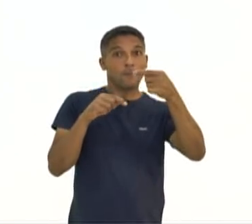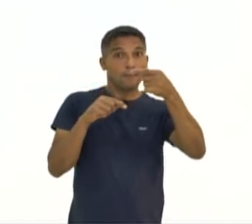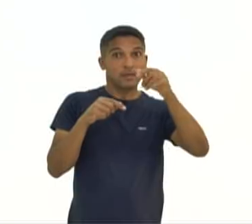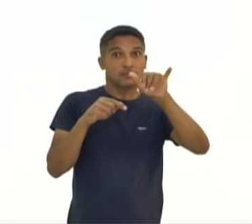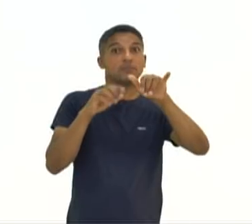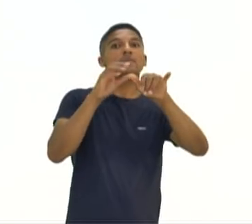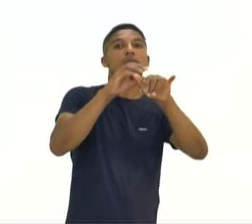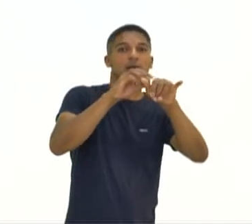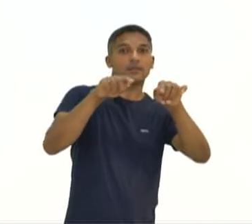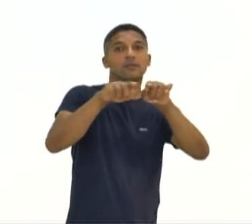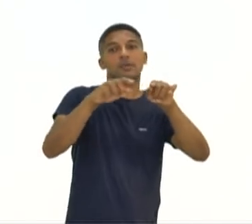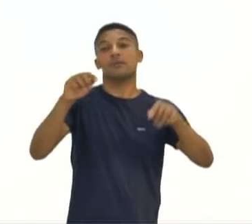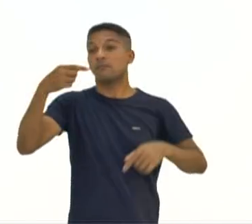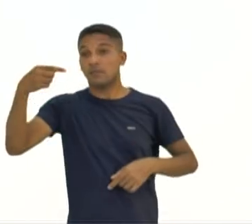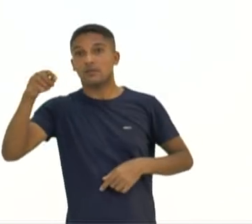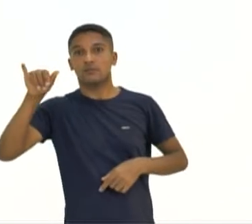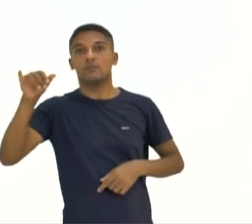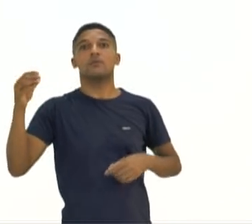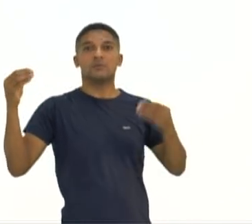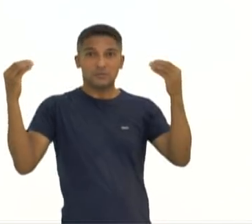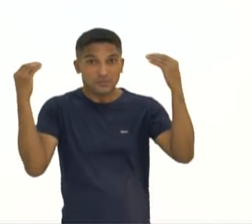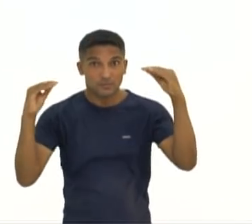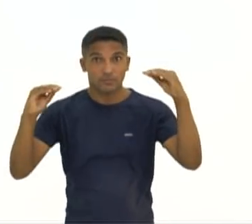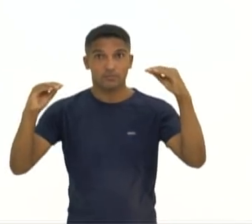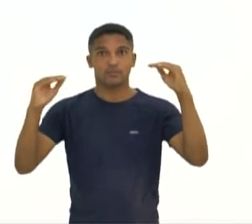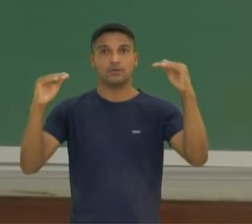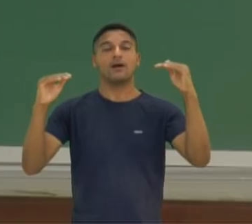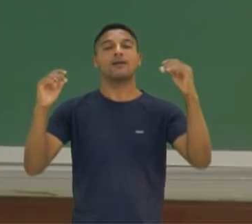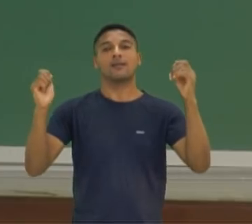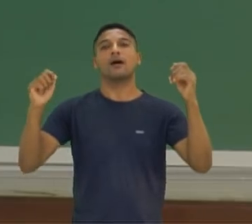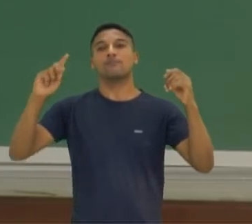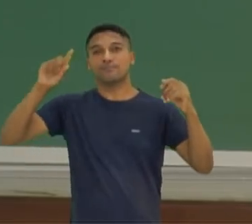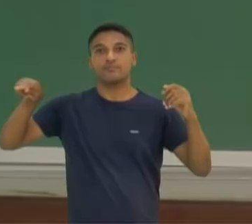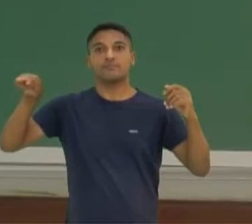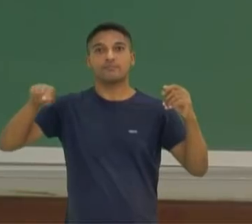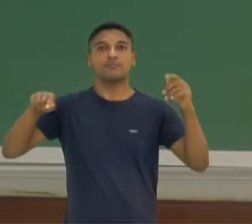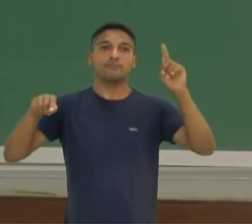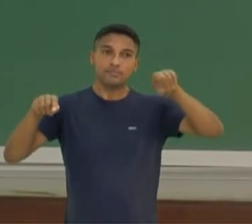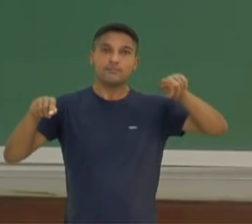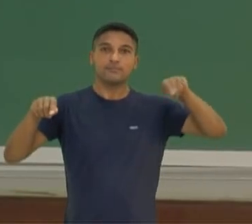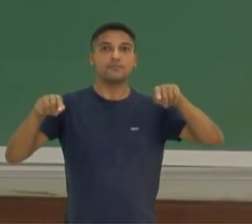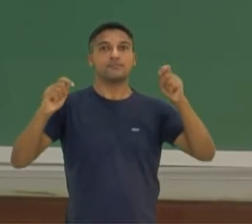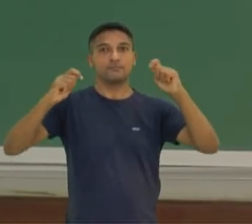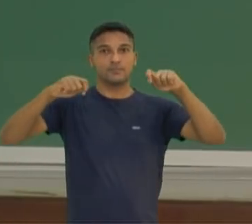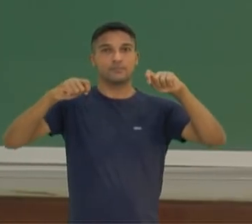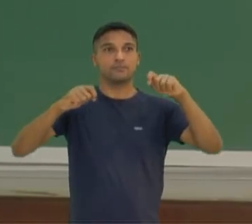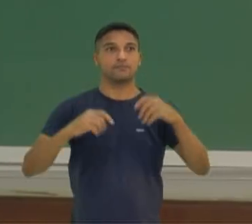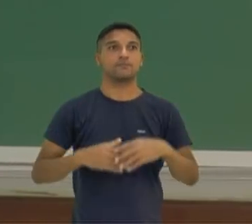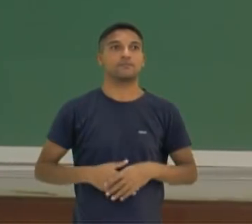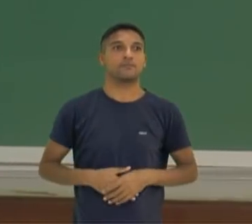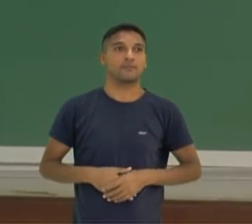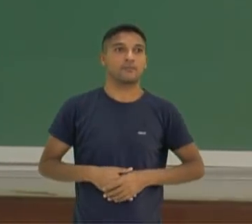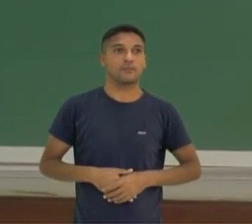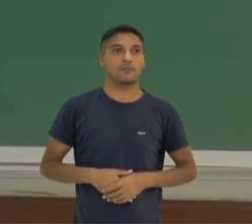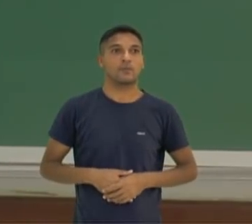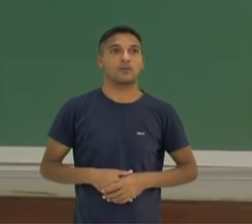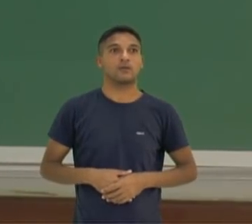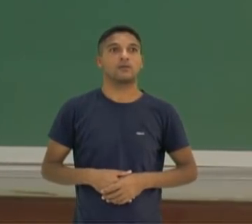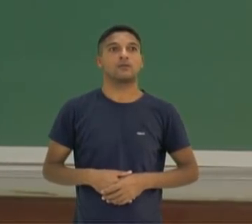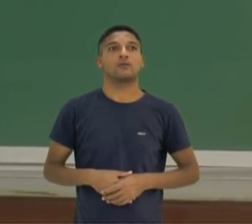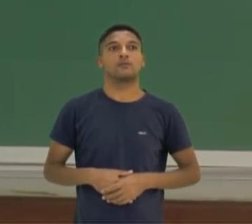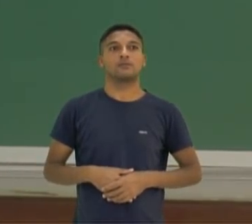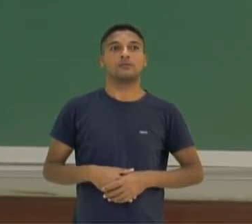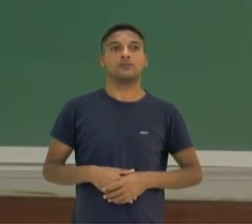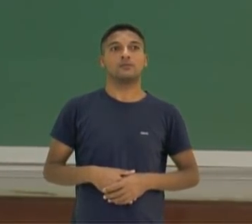mesma forma, não é? Então, para facilitar a nossa vida no cálculo, a gente vai pegar e levar o